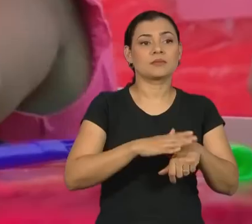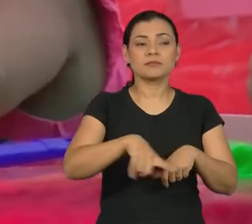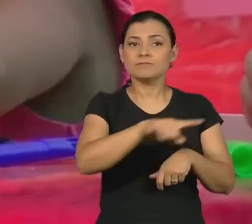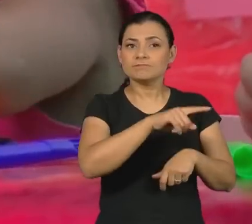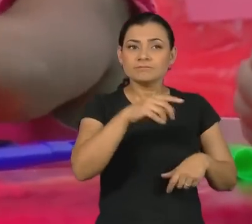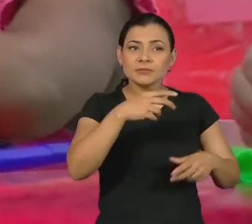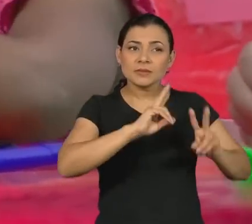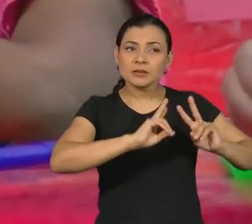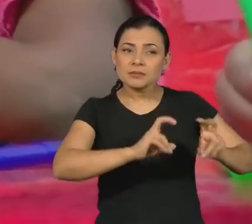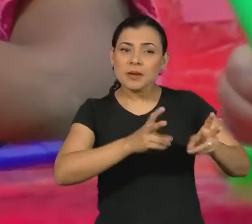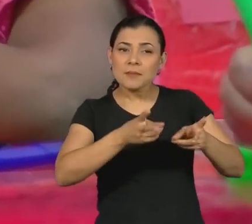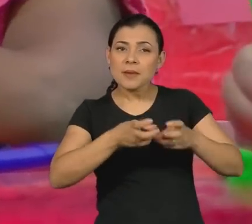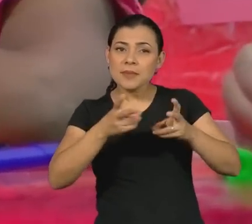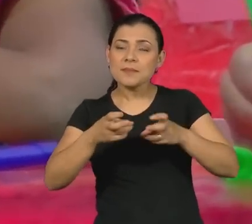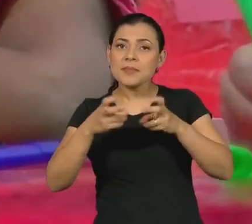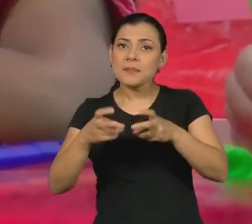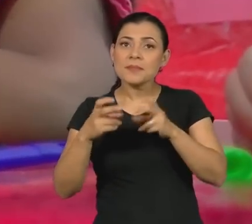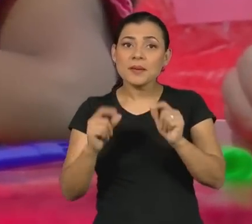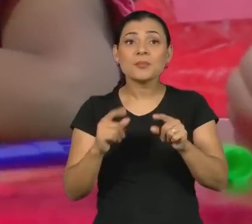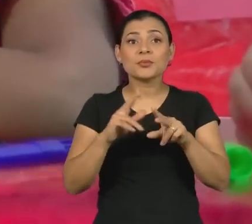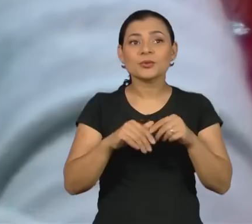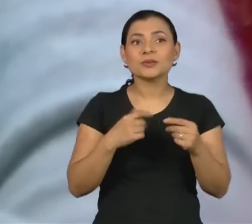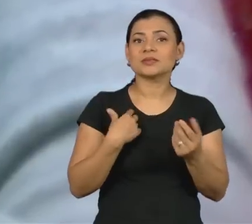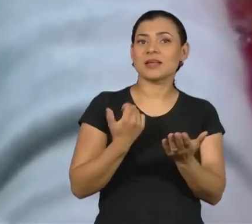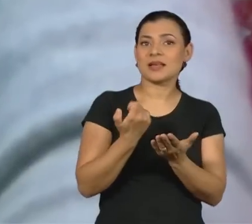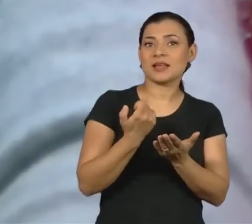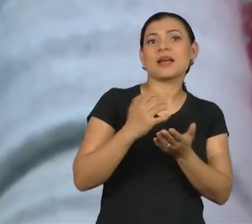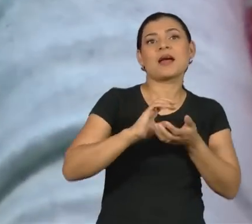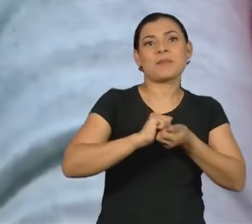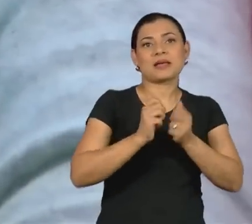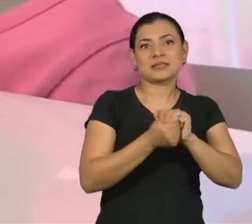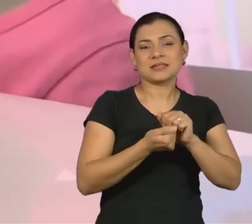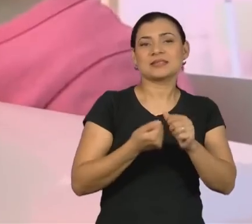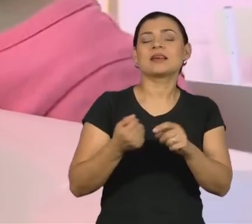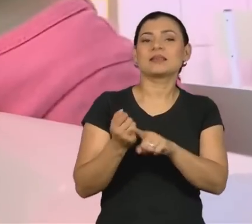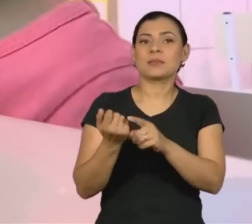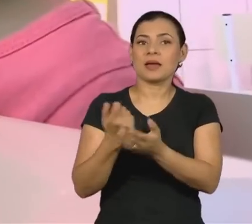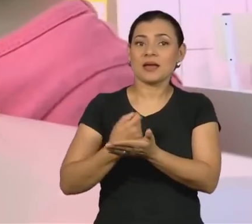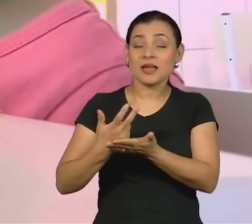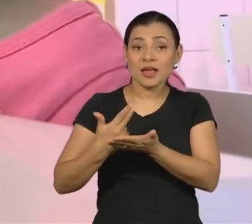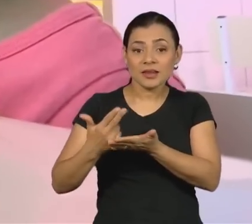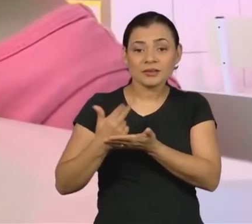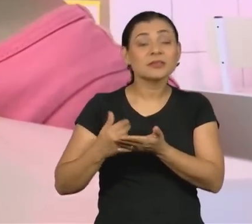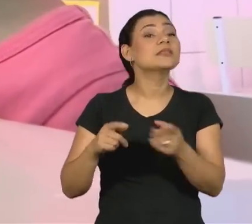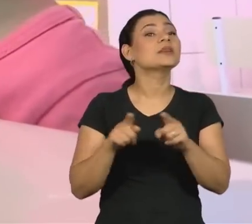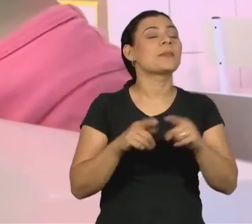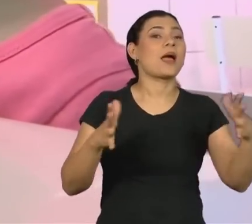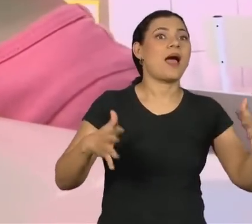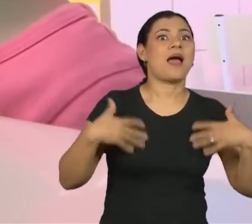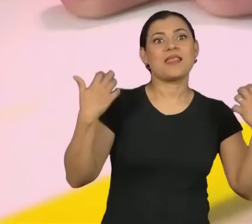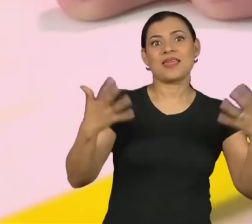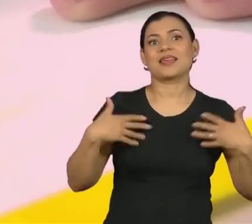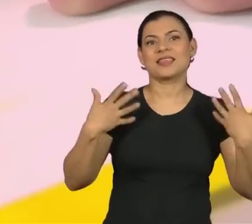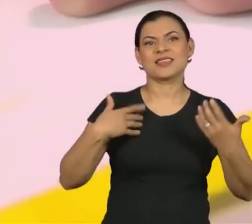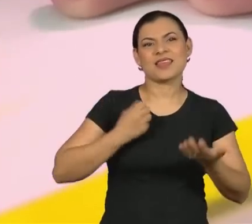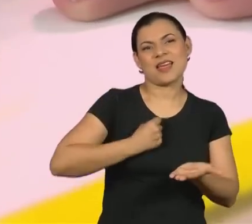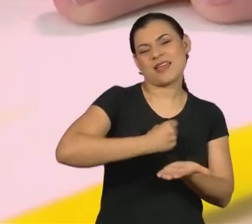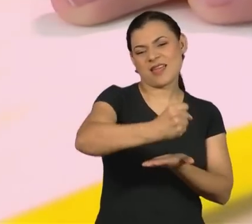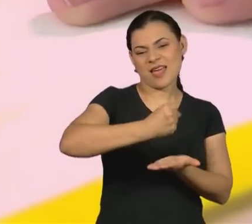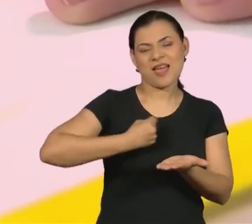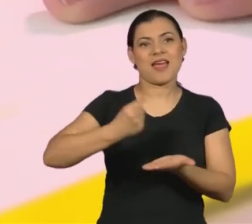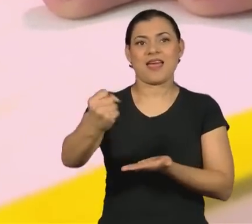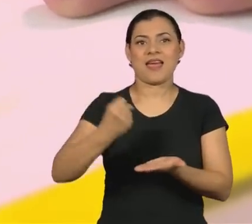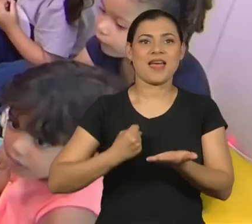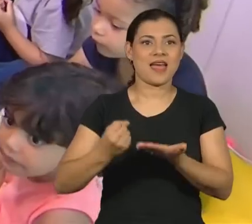deles. Por isso que nós colocamos canetinha e massinha. Na alegria, para ver o rabisco deles, a